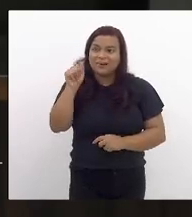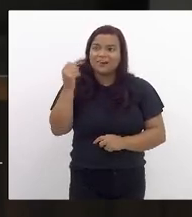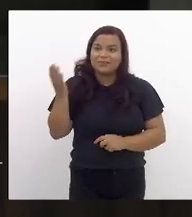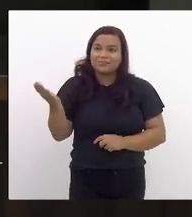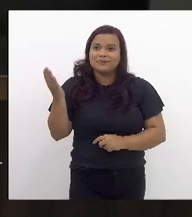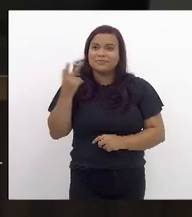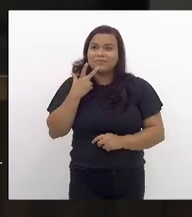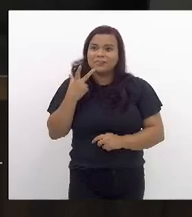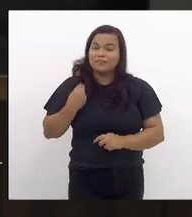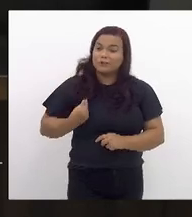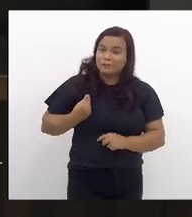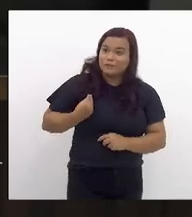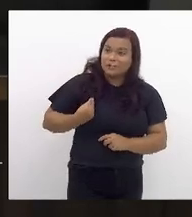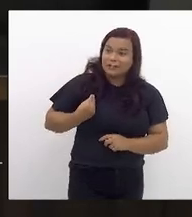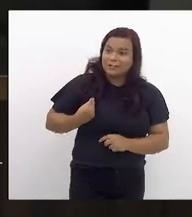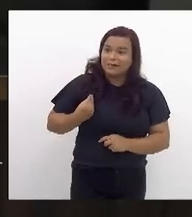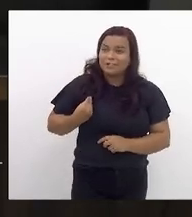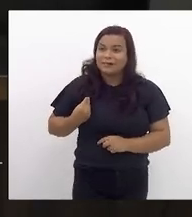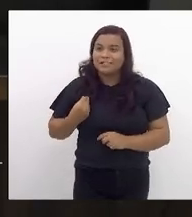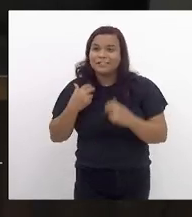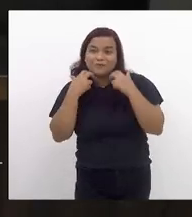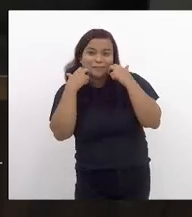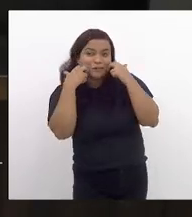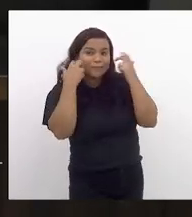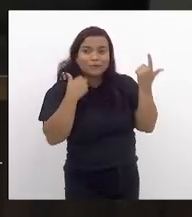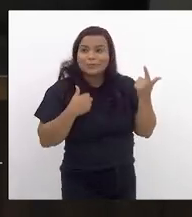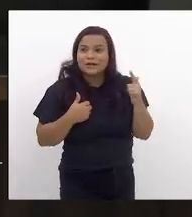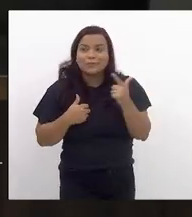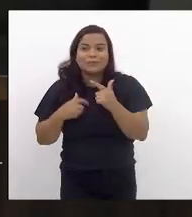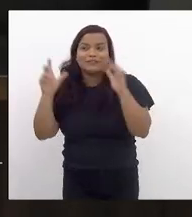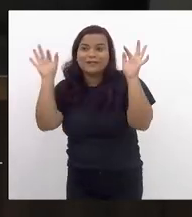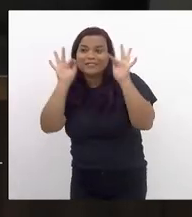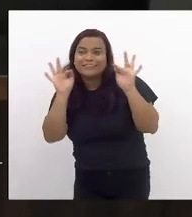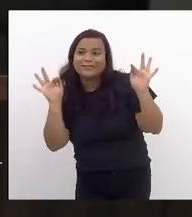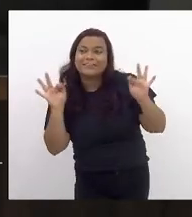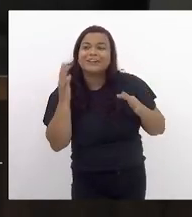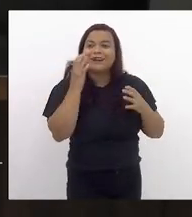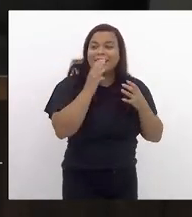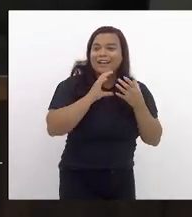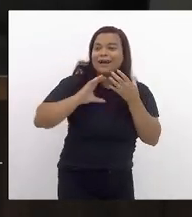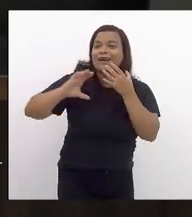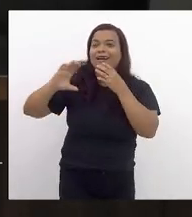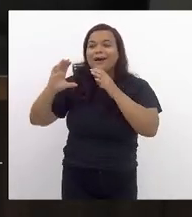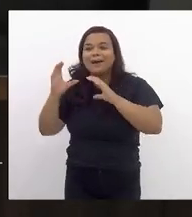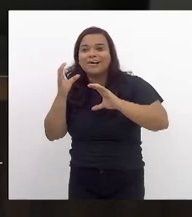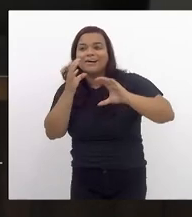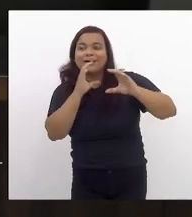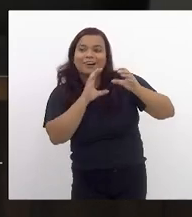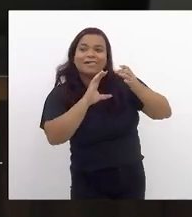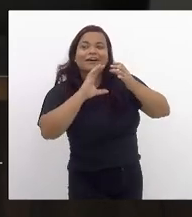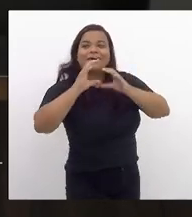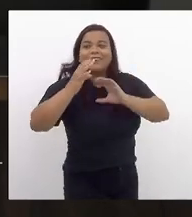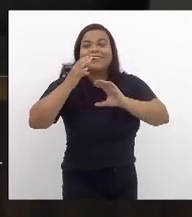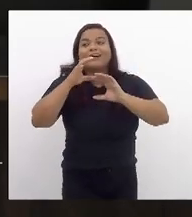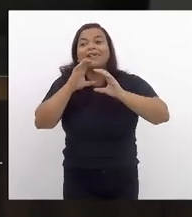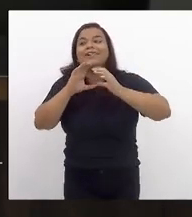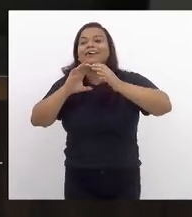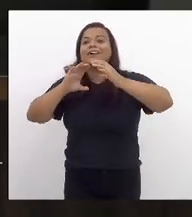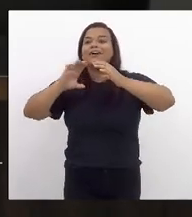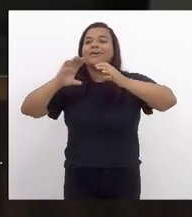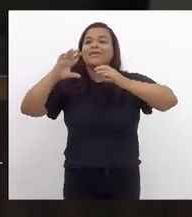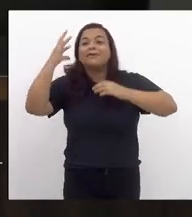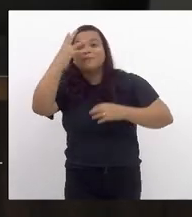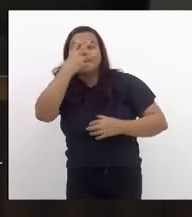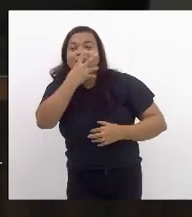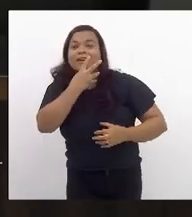ele diz, viver, não ter a vergonha de ser feliz, cantar, cantar e cantar,